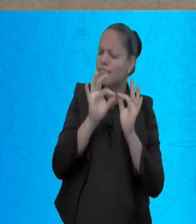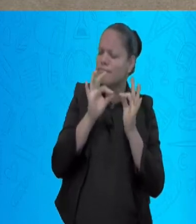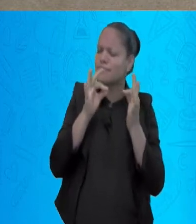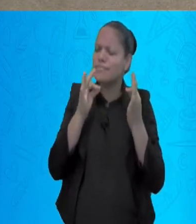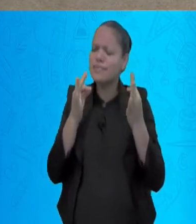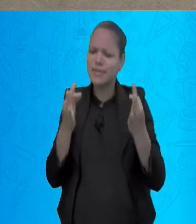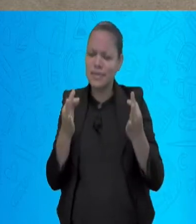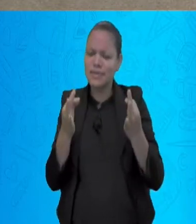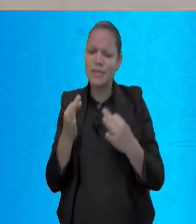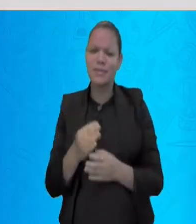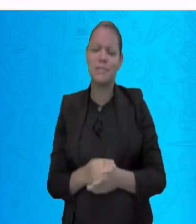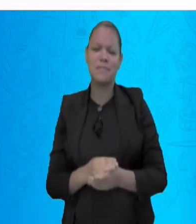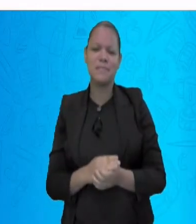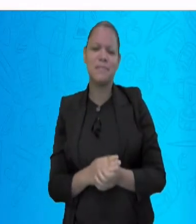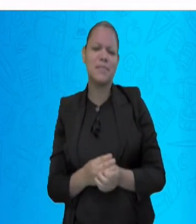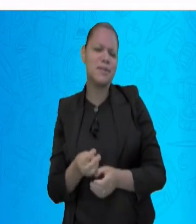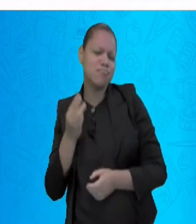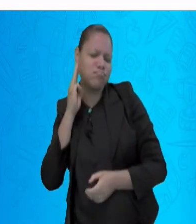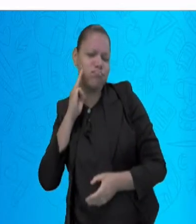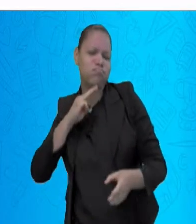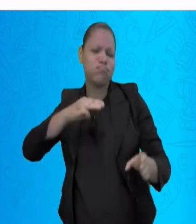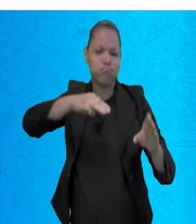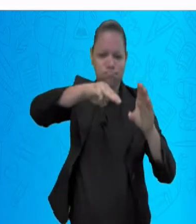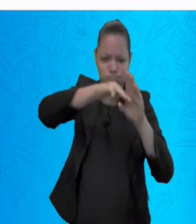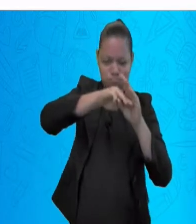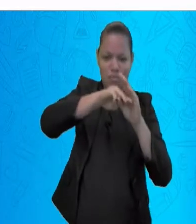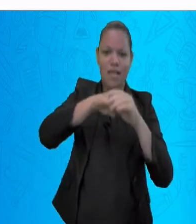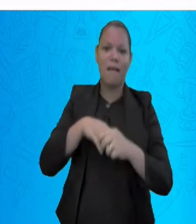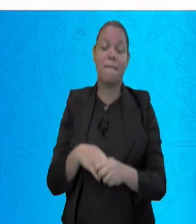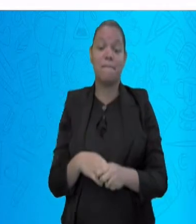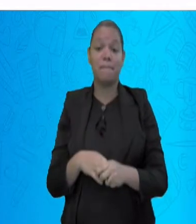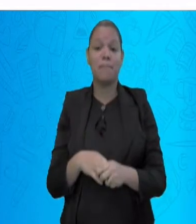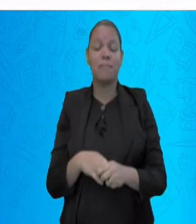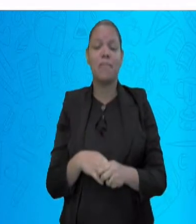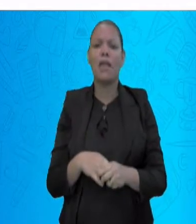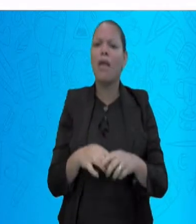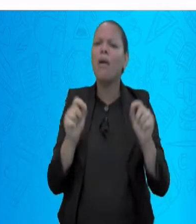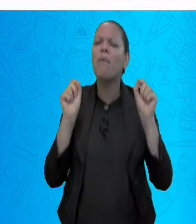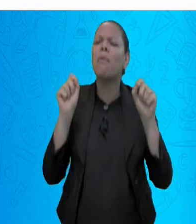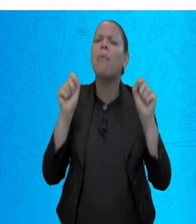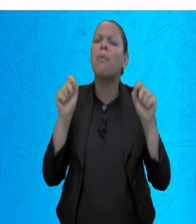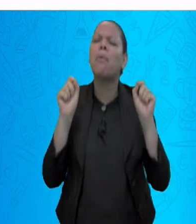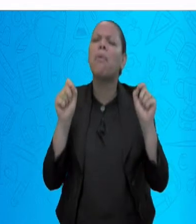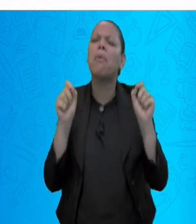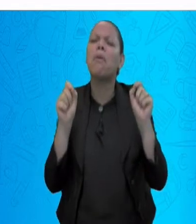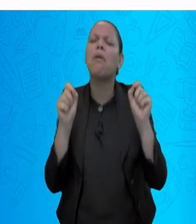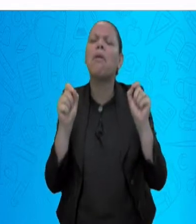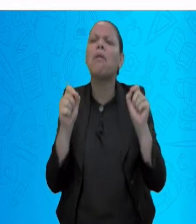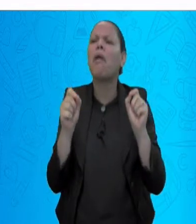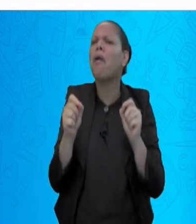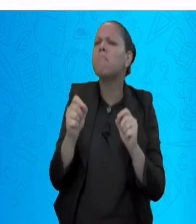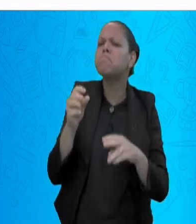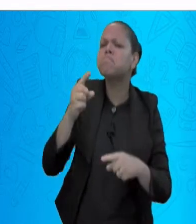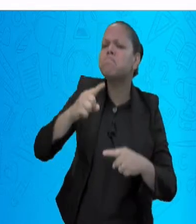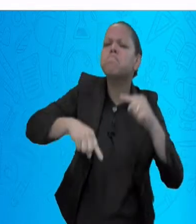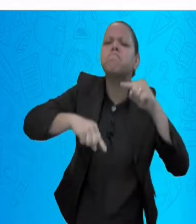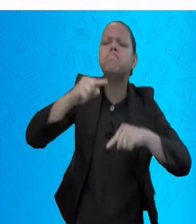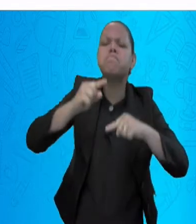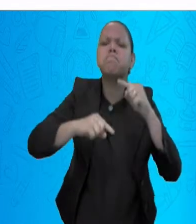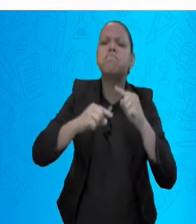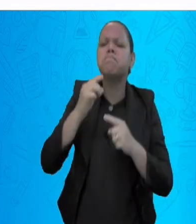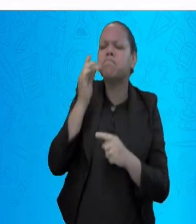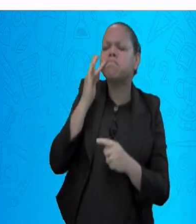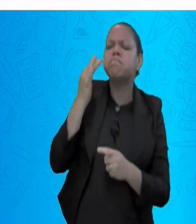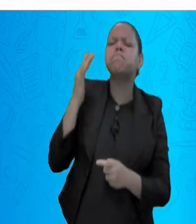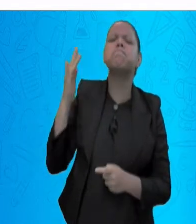material dourado? O material dourado destina-se a atividades que auxiliam o ensino e